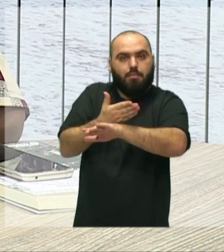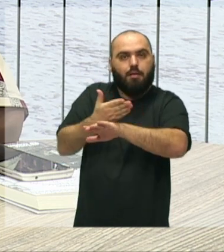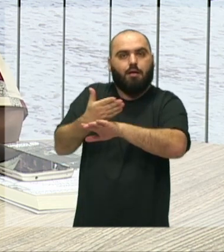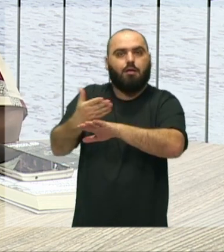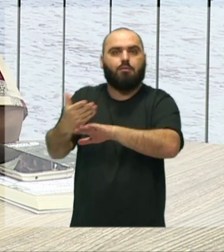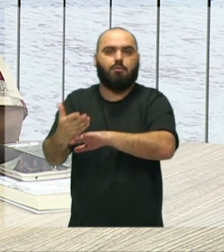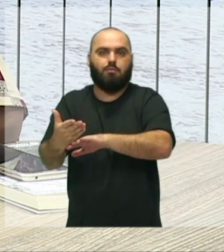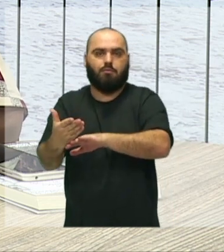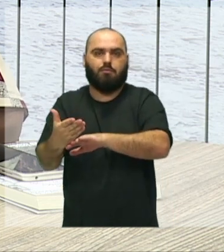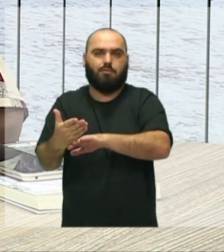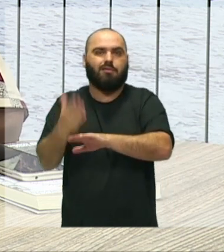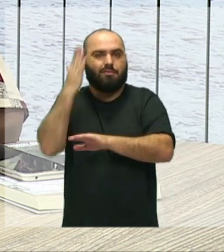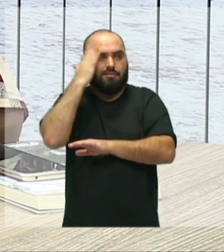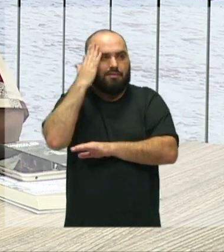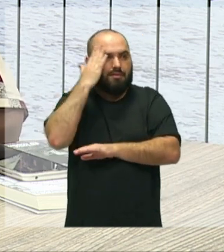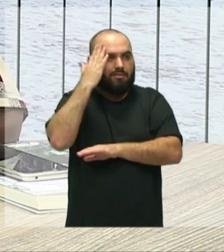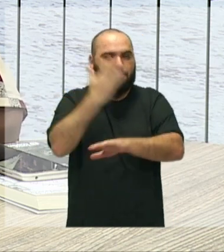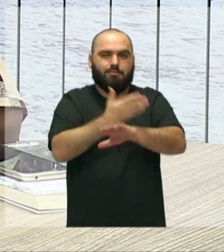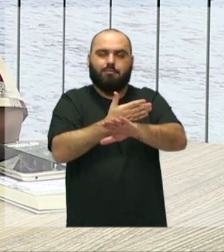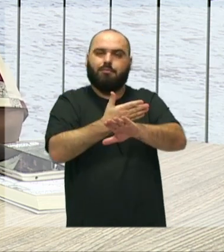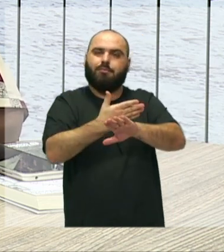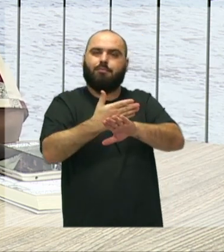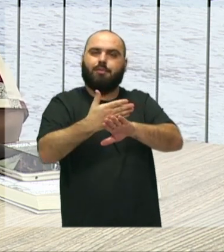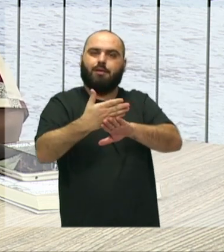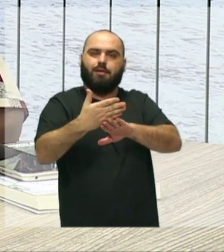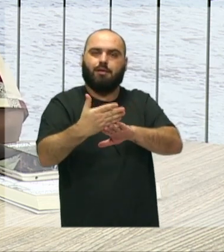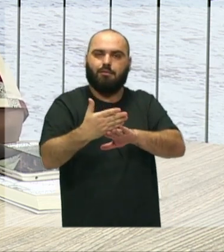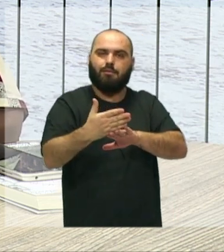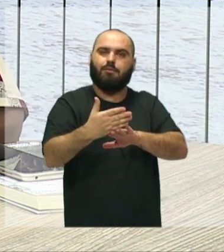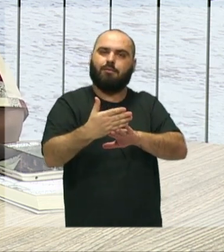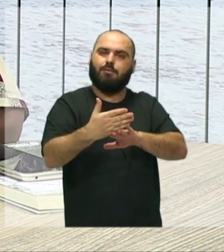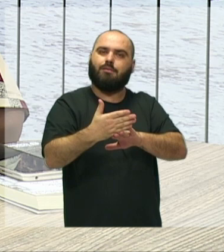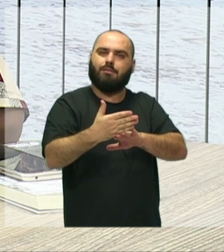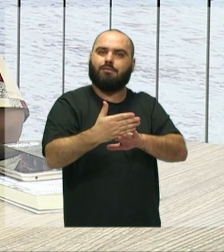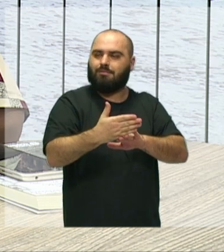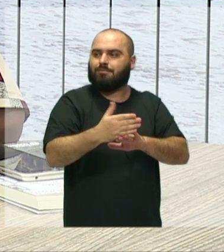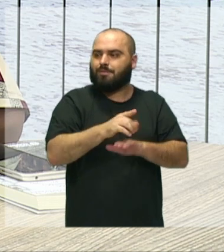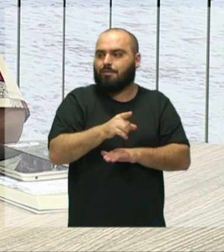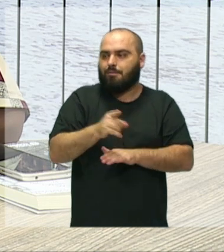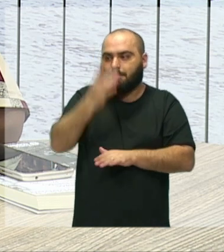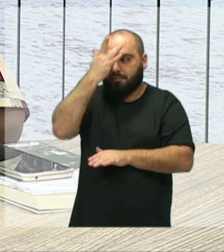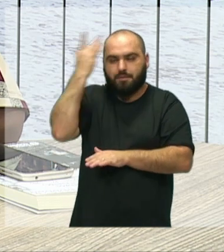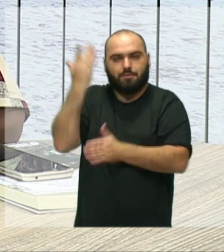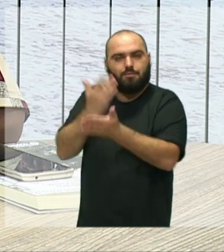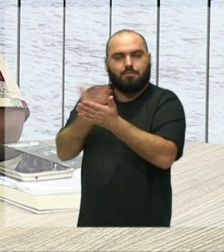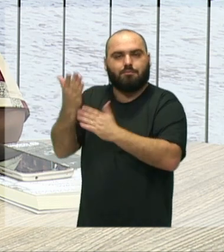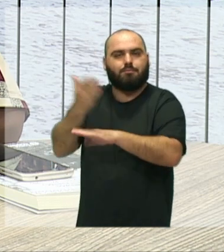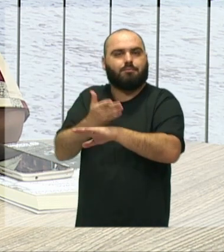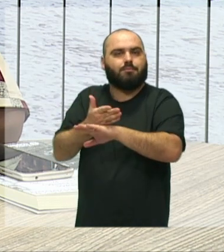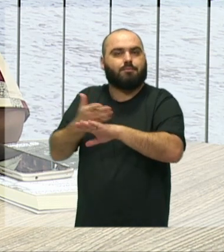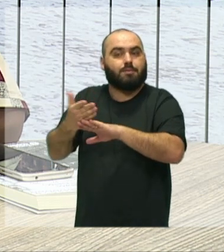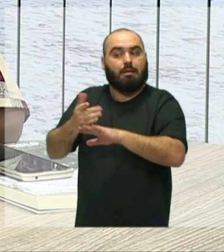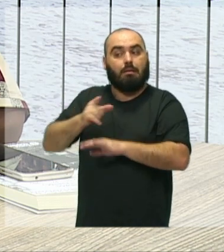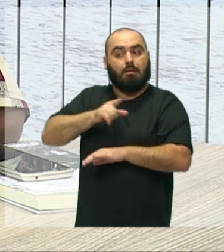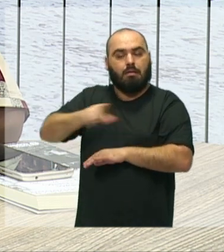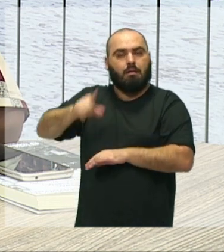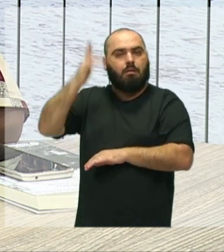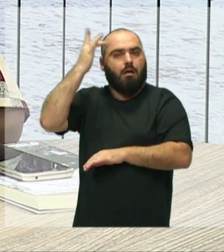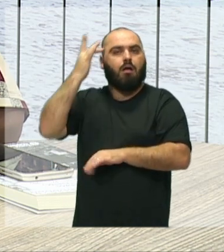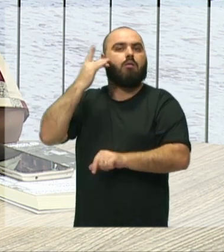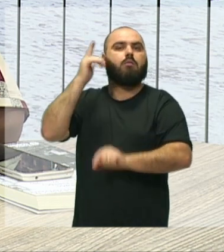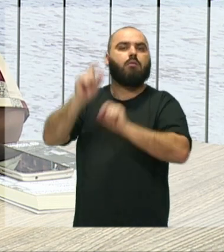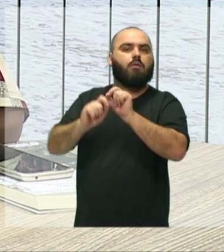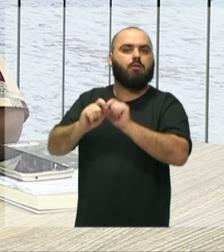e caldeando, esse seria o caldeamento das raças, e na perspectiva deles, a pretensa raça